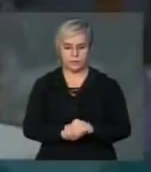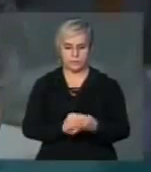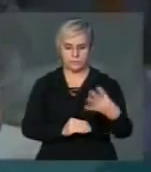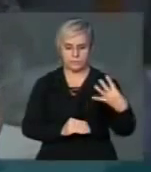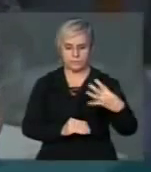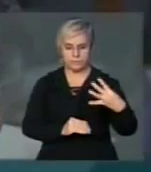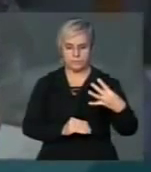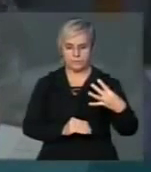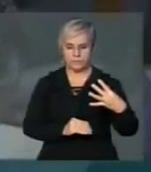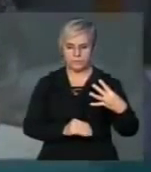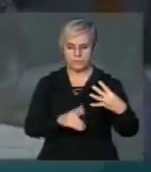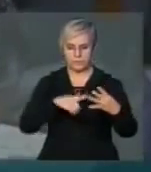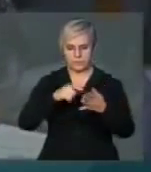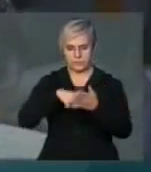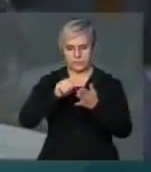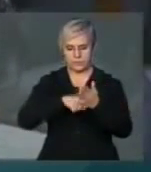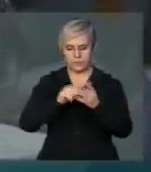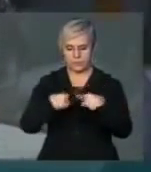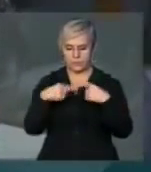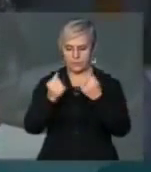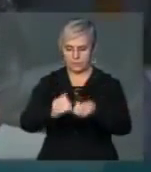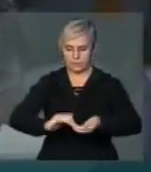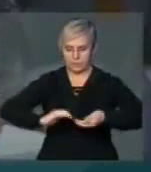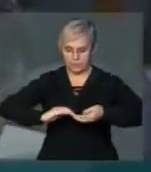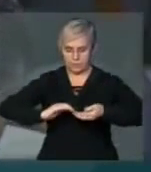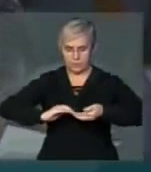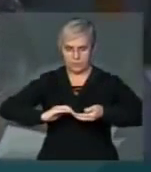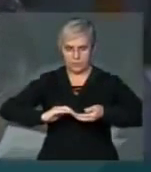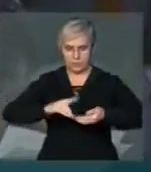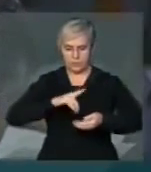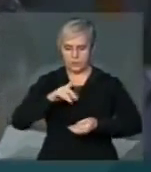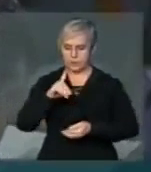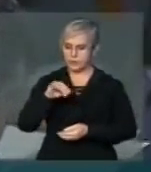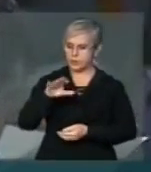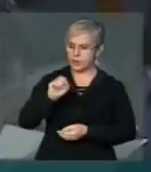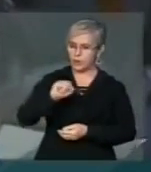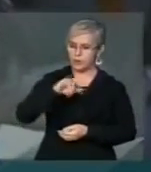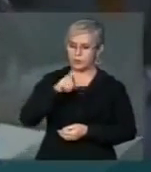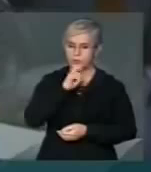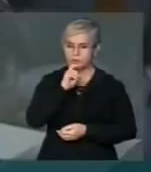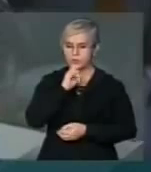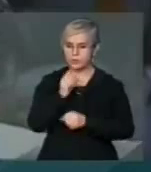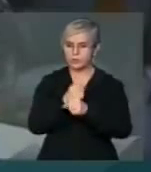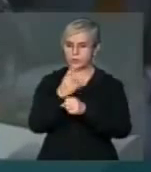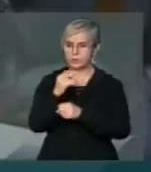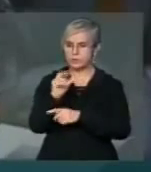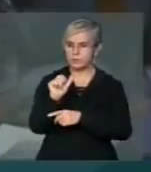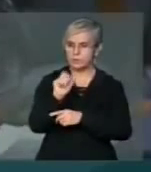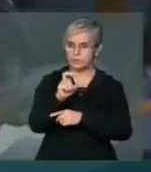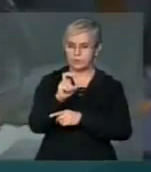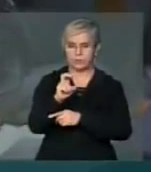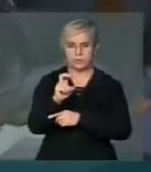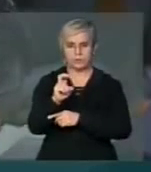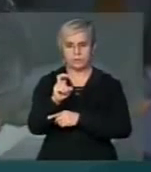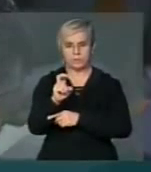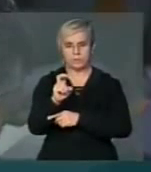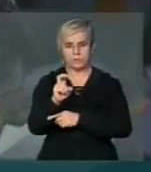4. Assim, na sessão do Congresso realizada no dia 8 de julho de 2015, houve